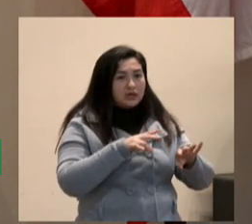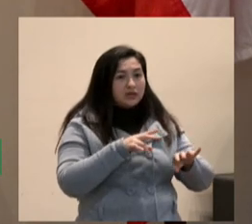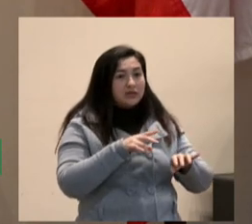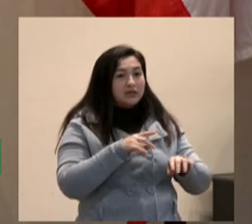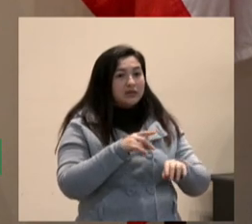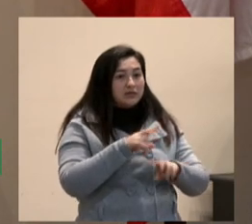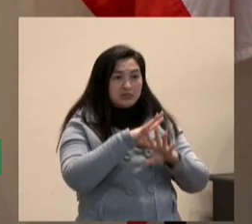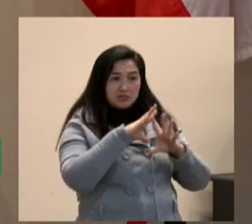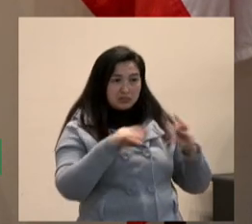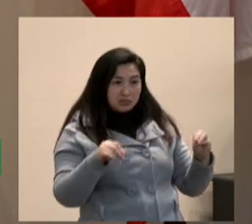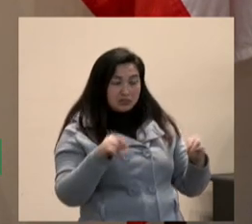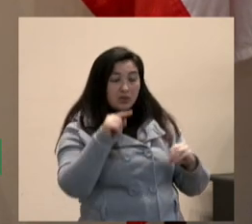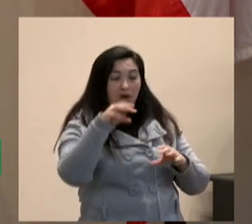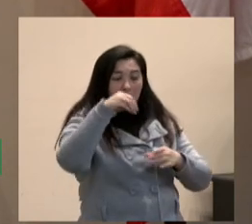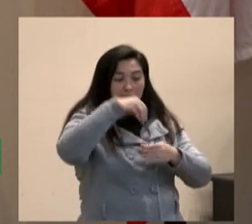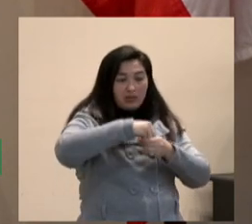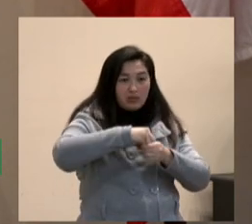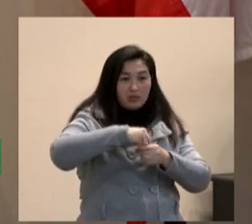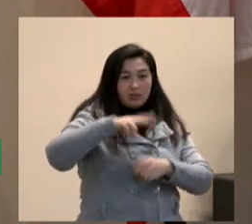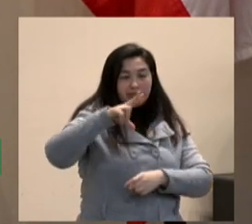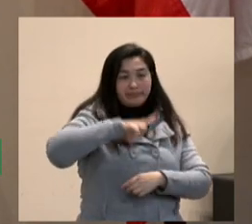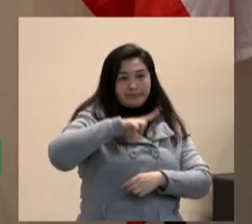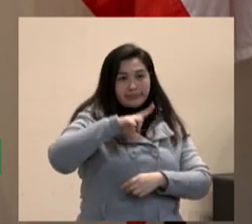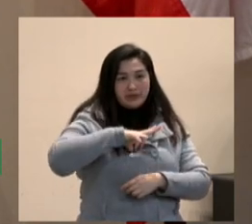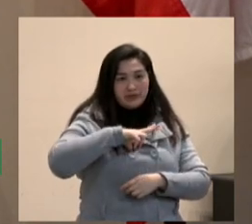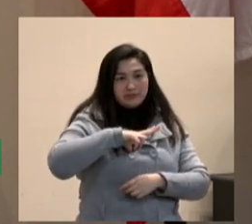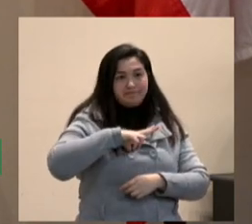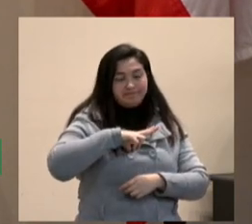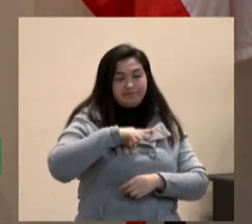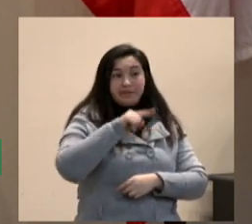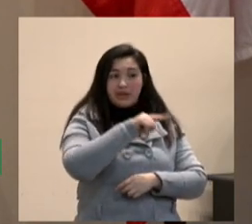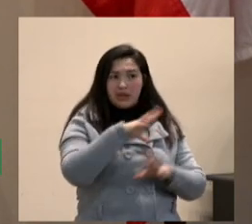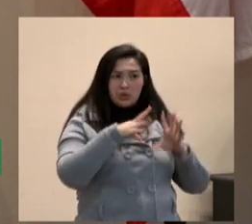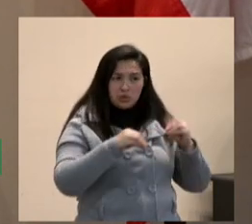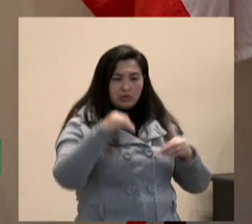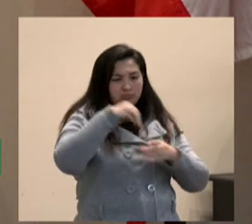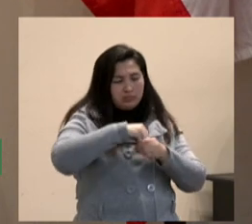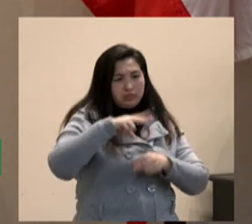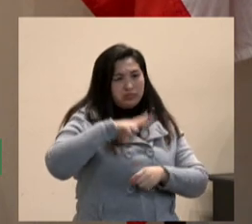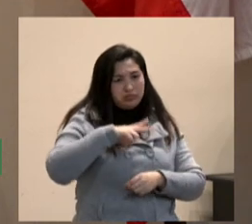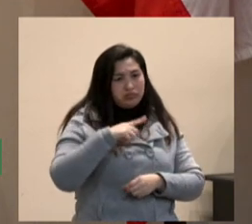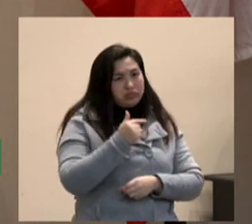privada. Então, EJA privada, essa se manteve no mesmo patamar.